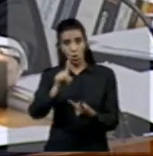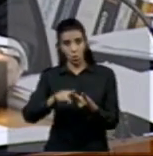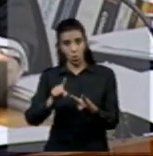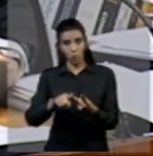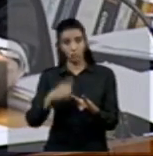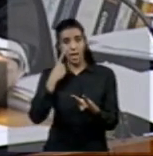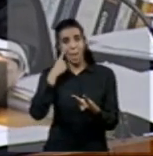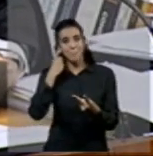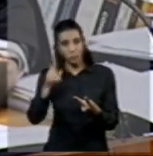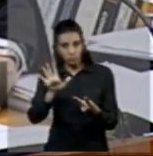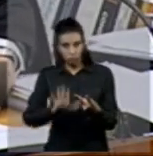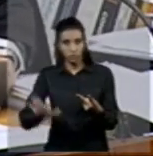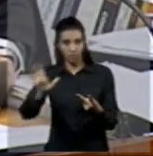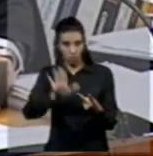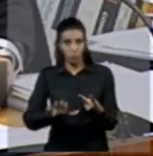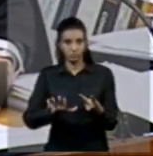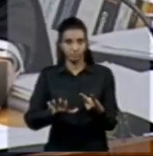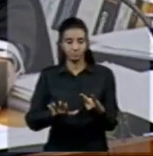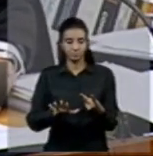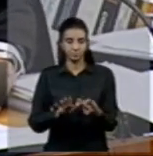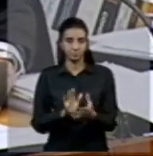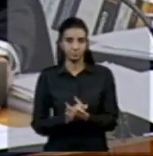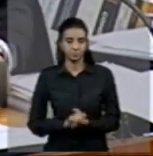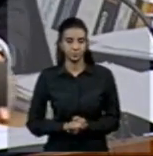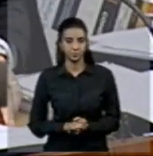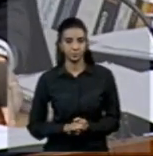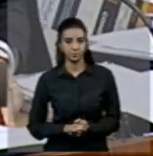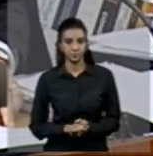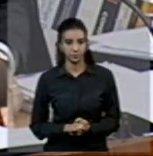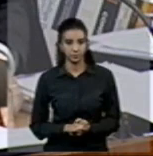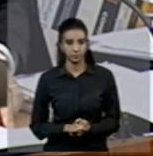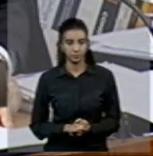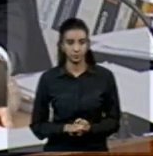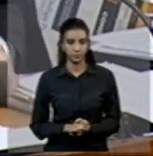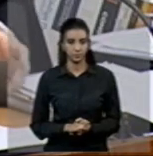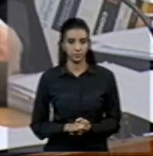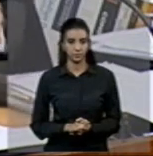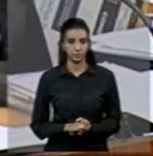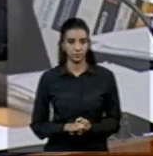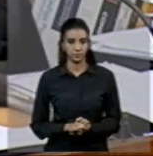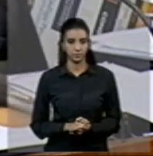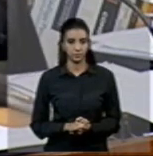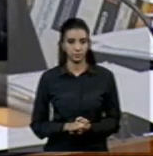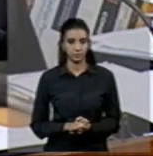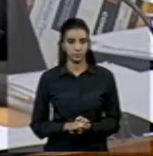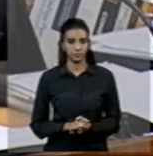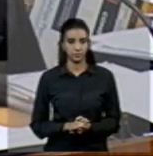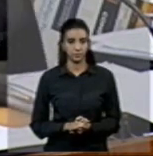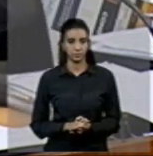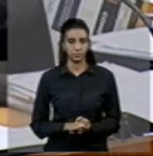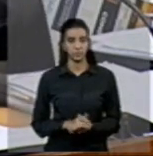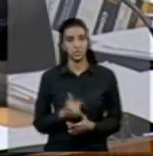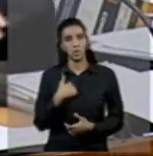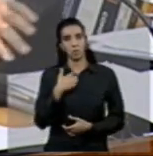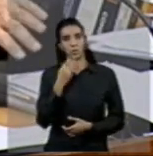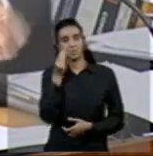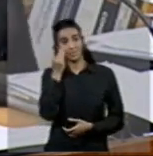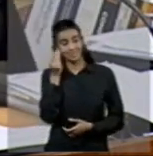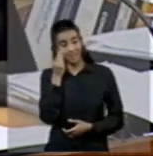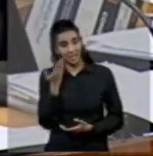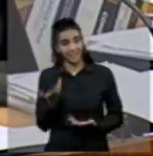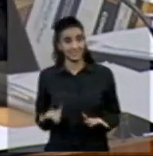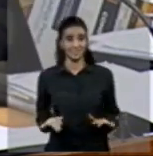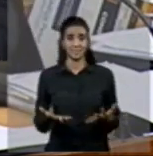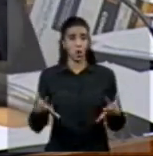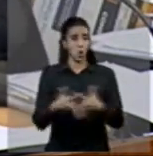repercussão geral. E inicio a tentativa, ao meu ver, de separar